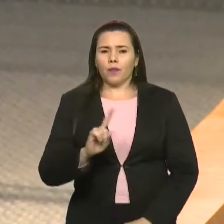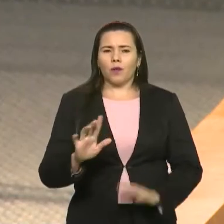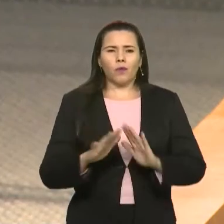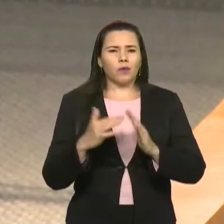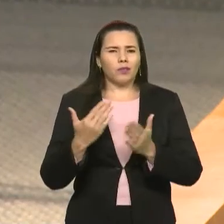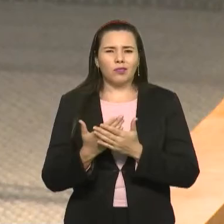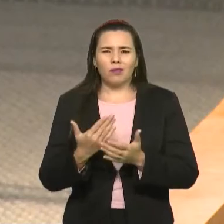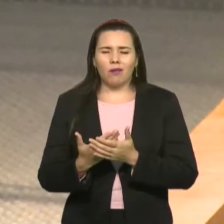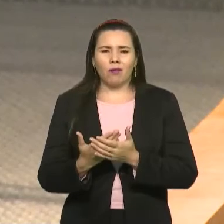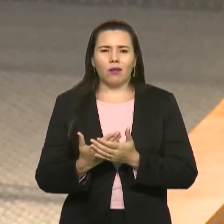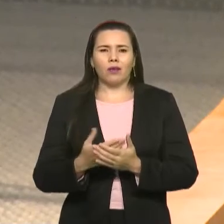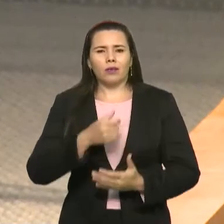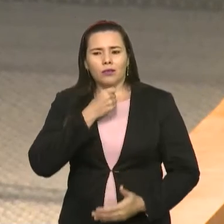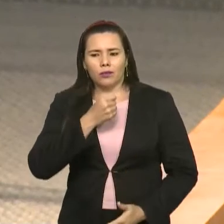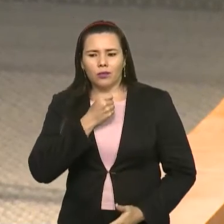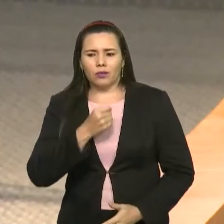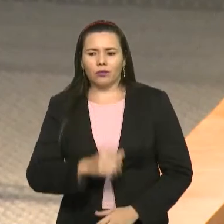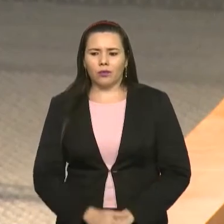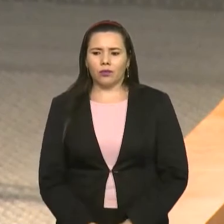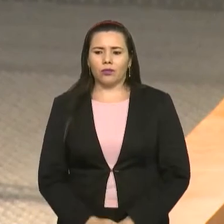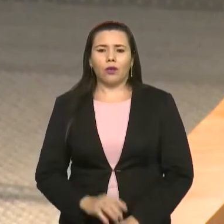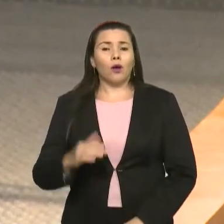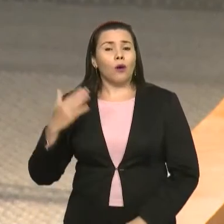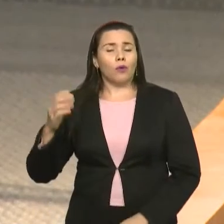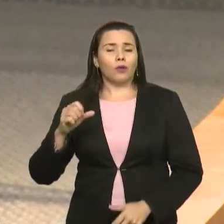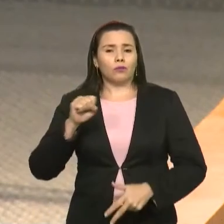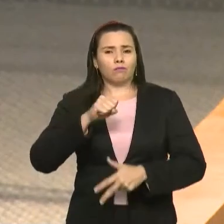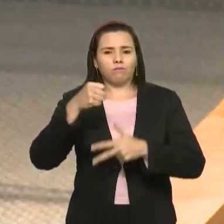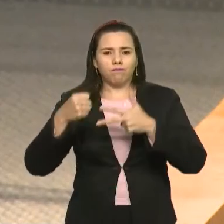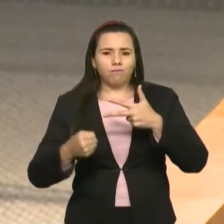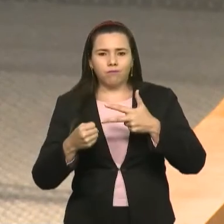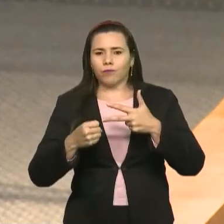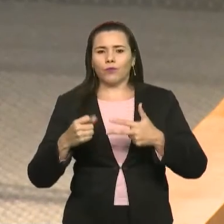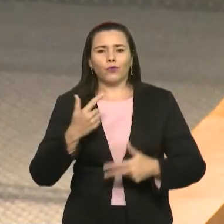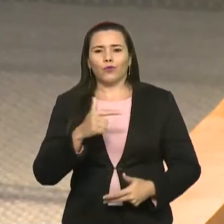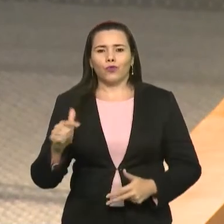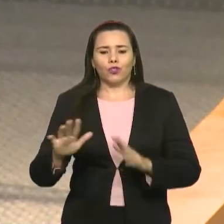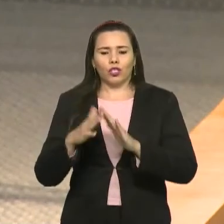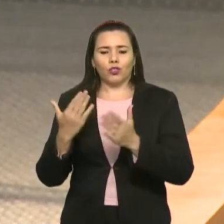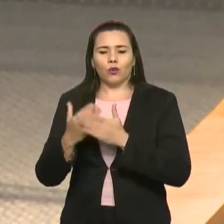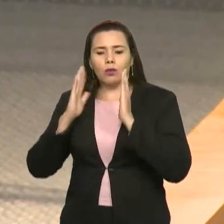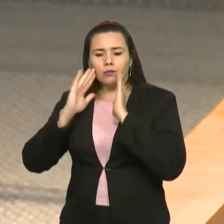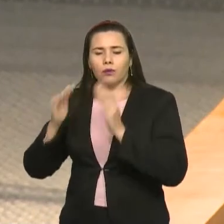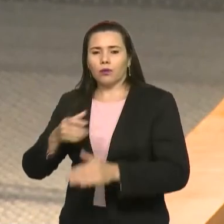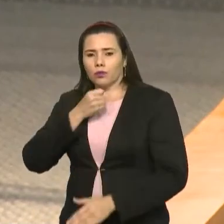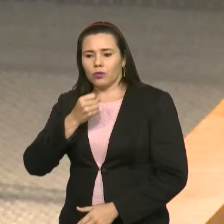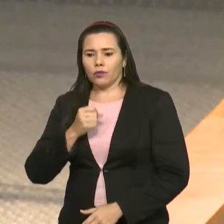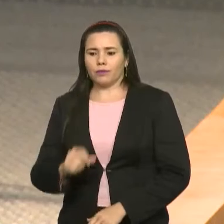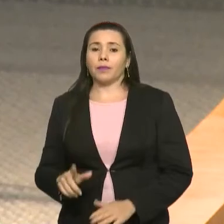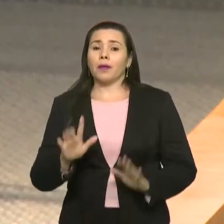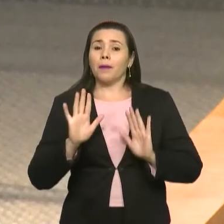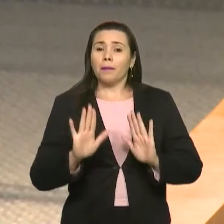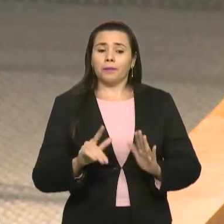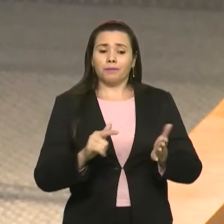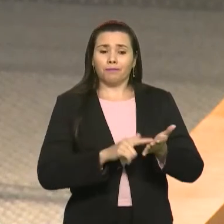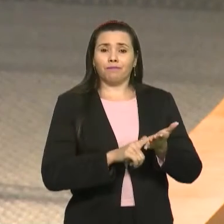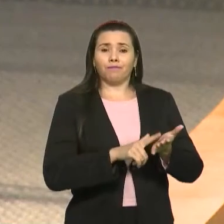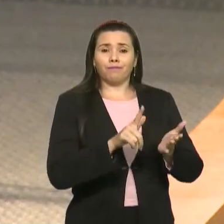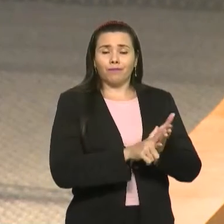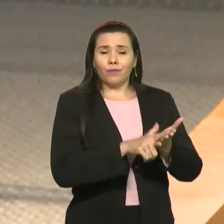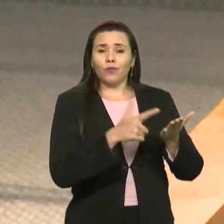jornalismo, como aconteceu quando o poder público não tinha ainda escola de jornalismo, mas, sobretudo, como um dos mais nobres, mais